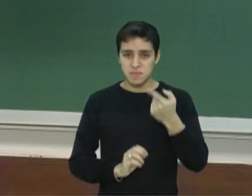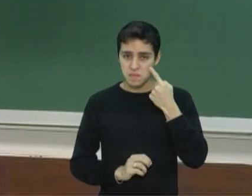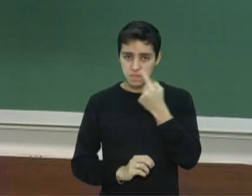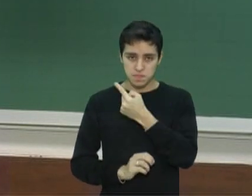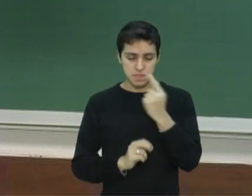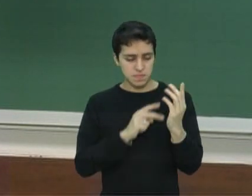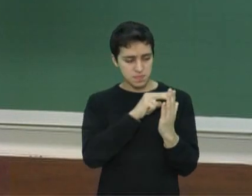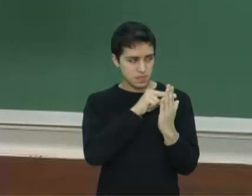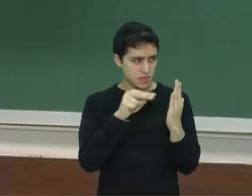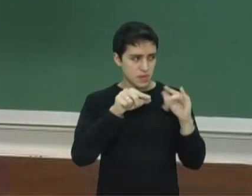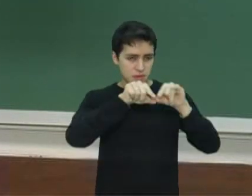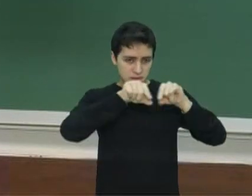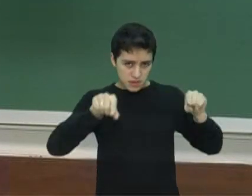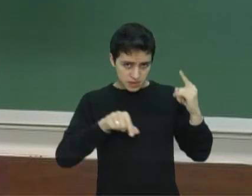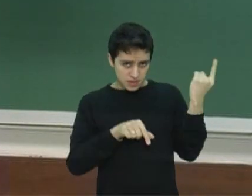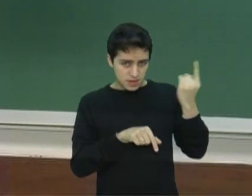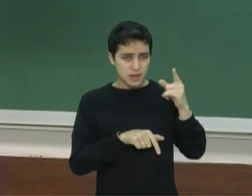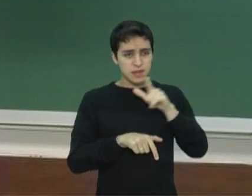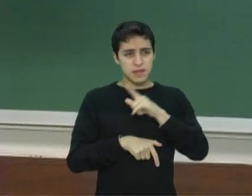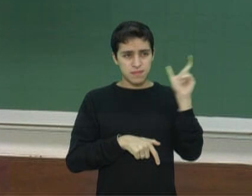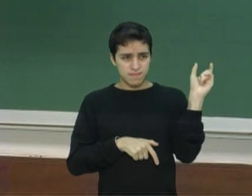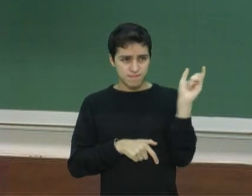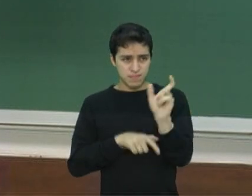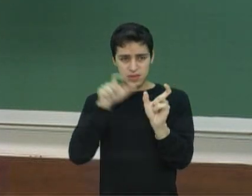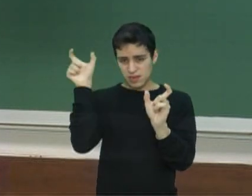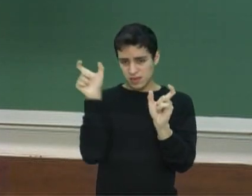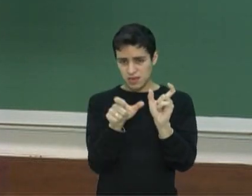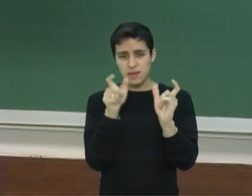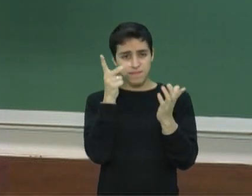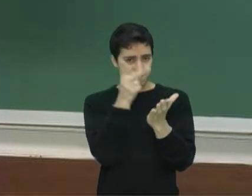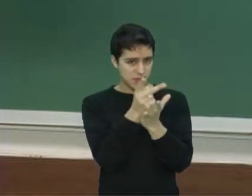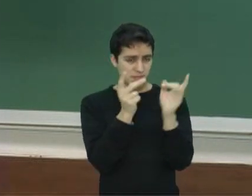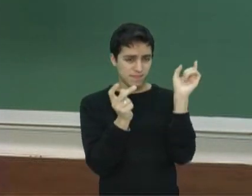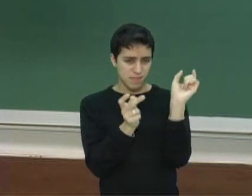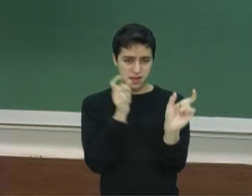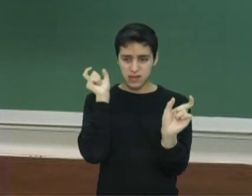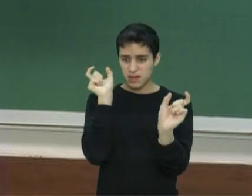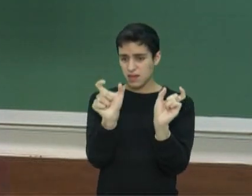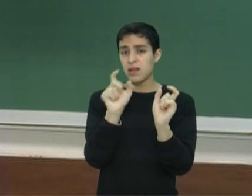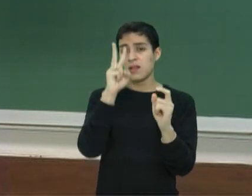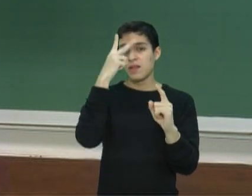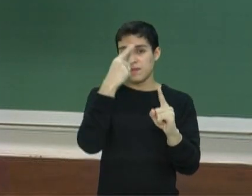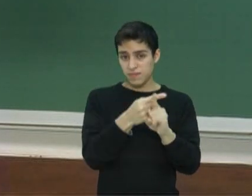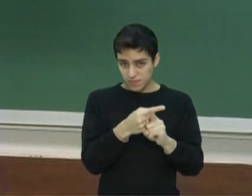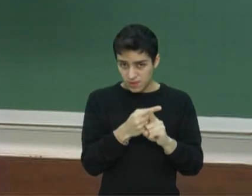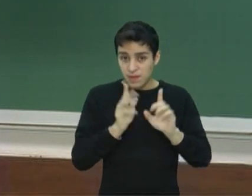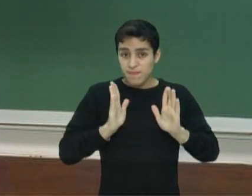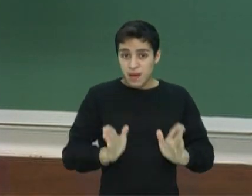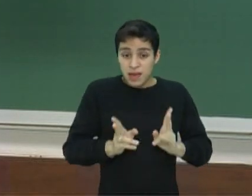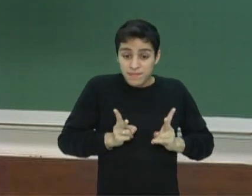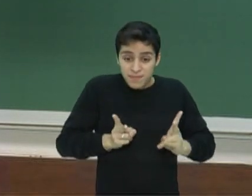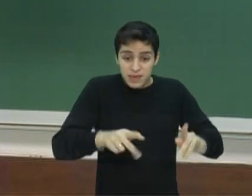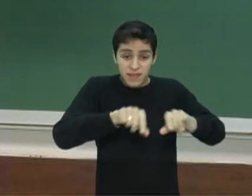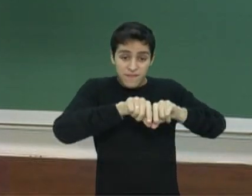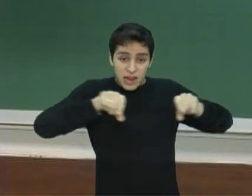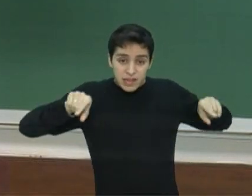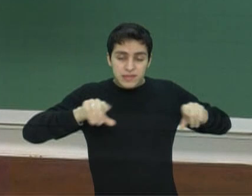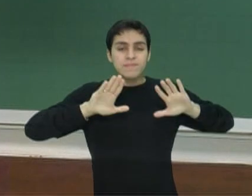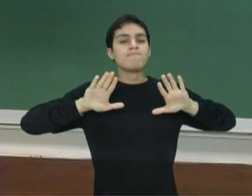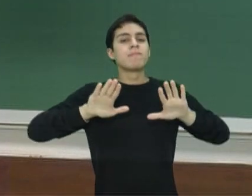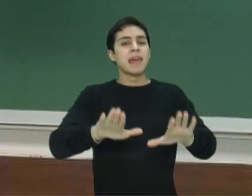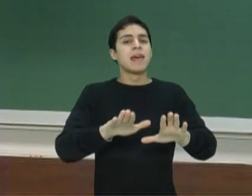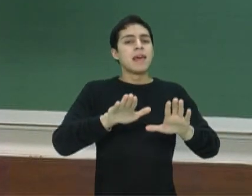duas palavrinhas aqui, né? Essa mesma palavra ela é utilizada duas vezes dentro do mesmo enunciado,